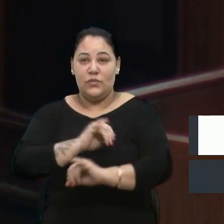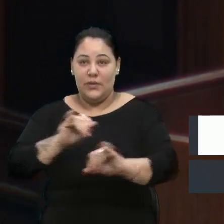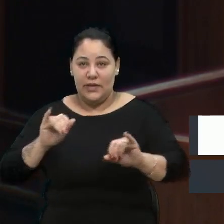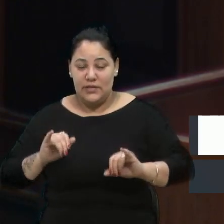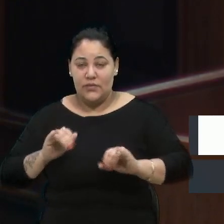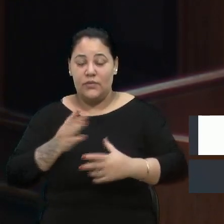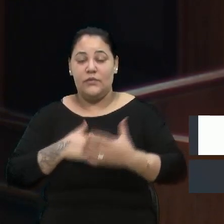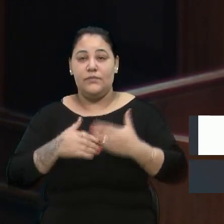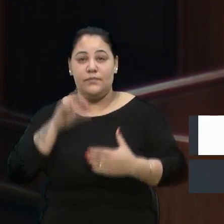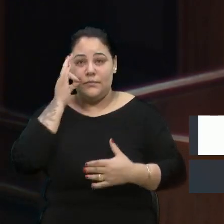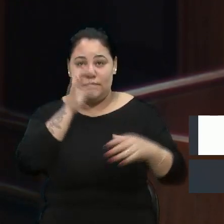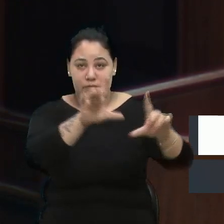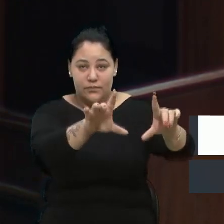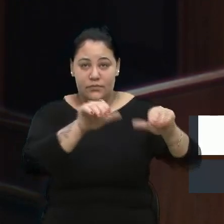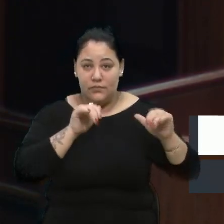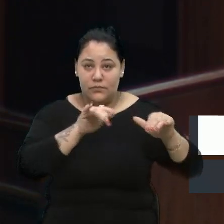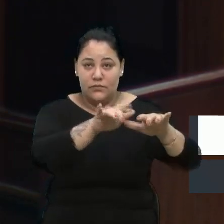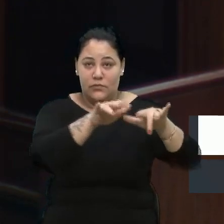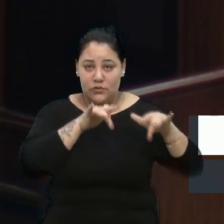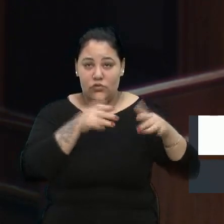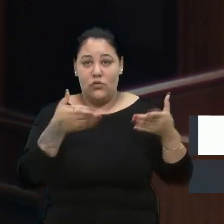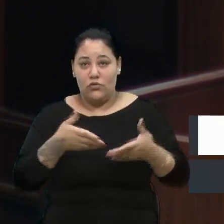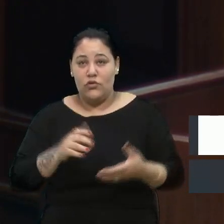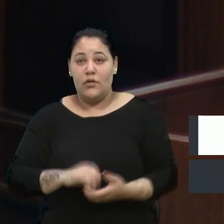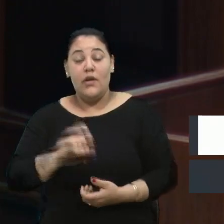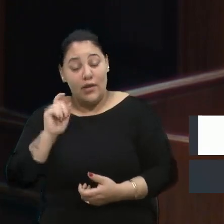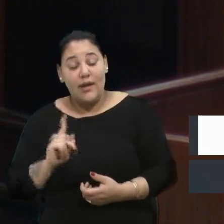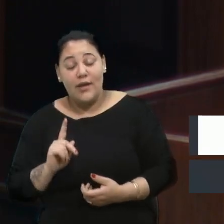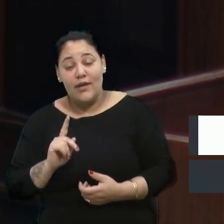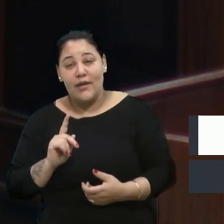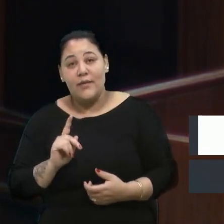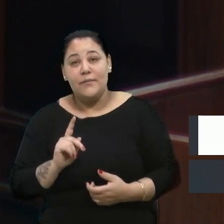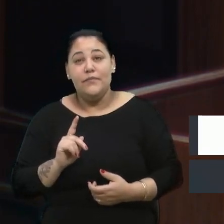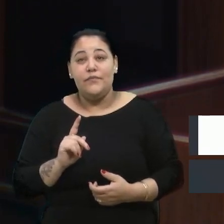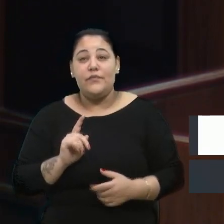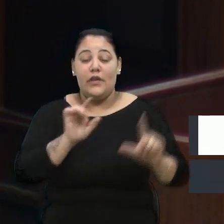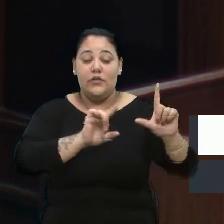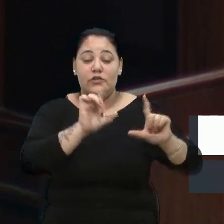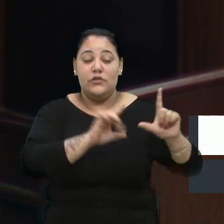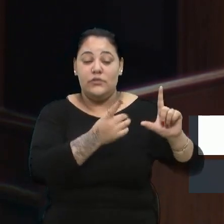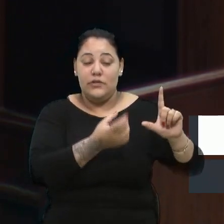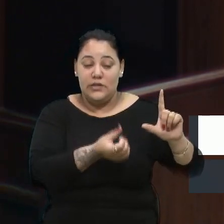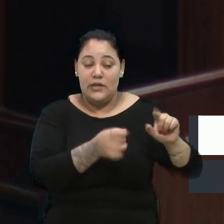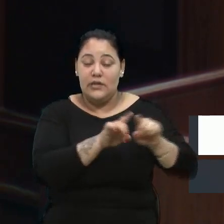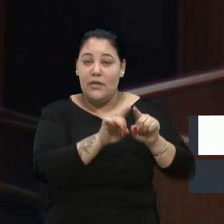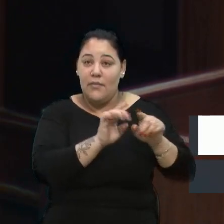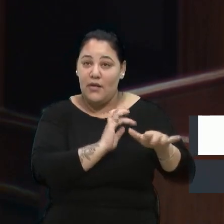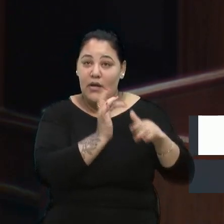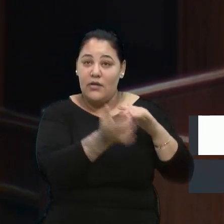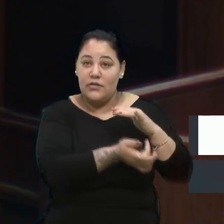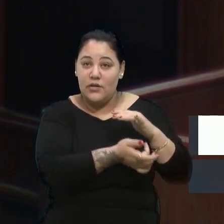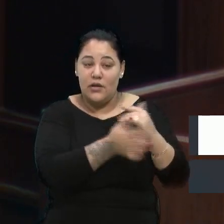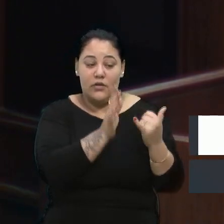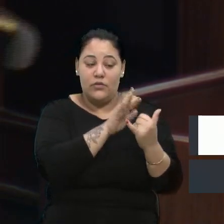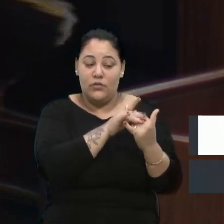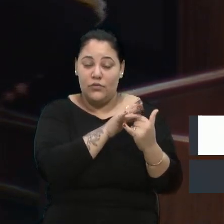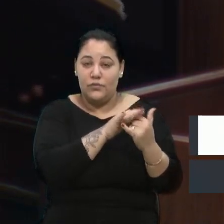na plateia. E também aqueles que nos assistem através do canal 16 da Câmara, através das redes sociais, YouTube,